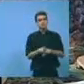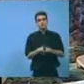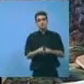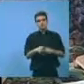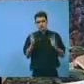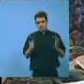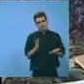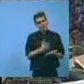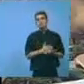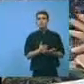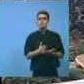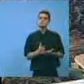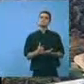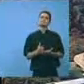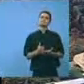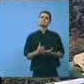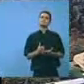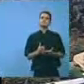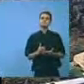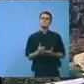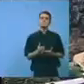segunda pregação eu vou falar a partir disso,